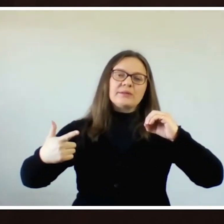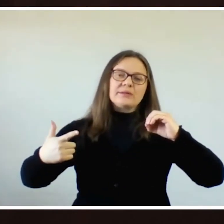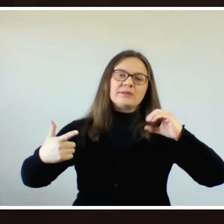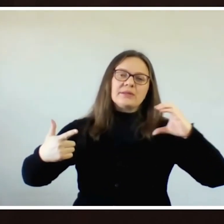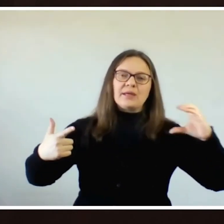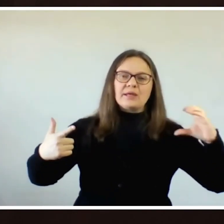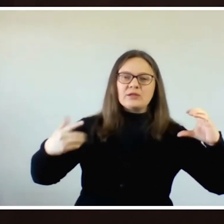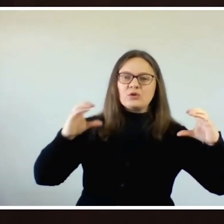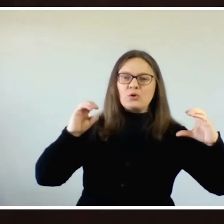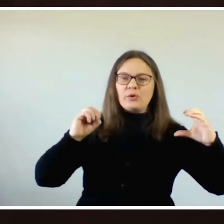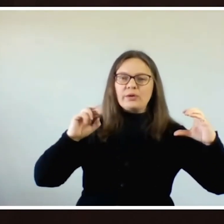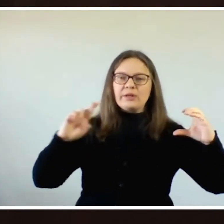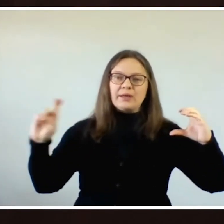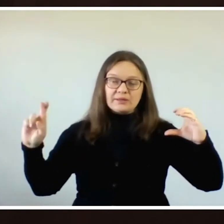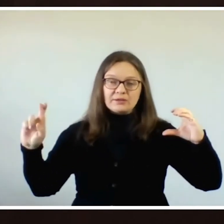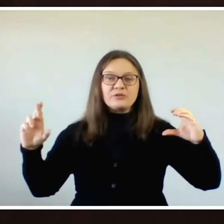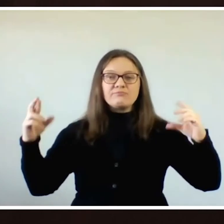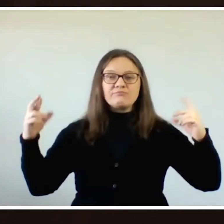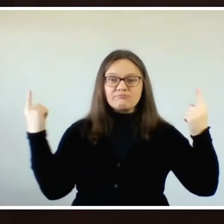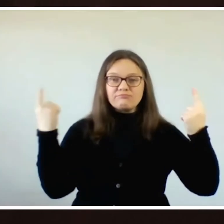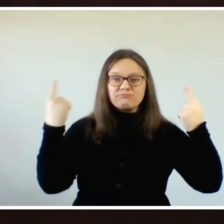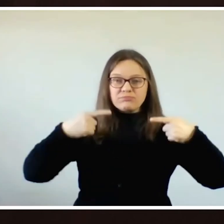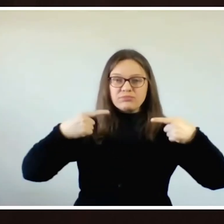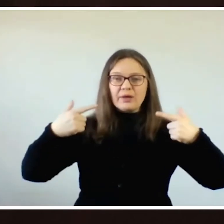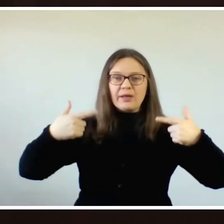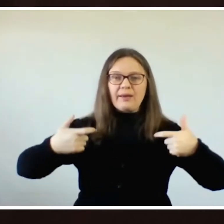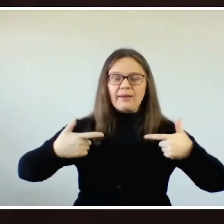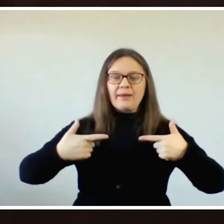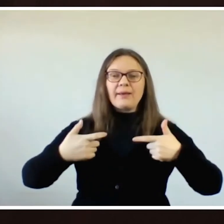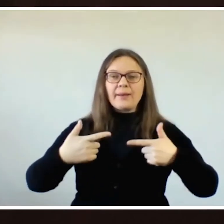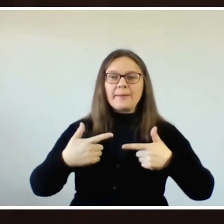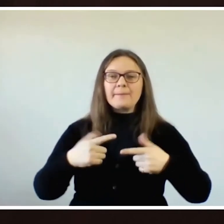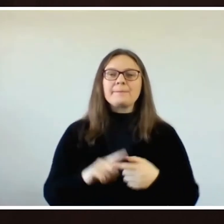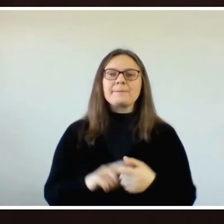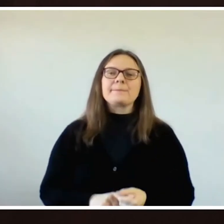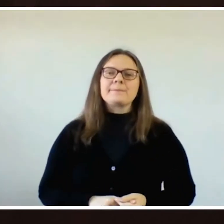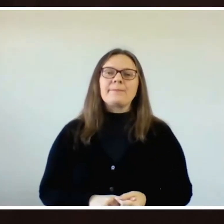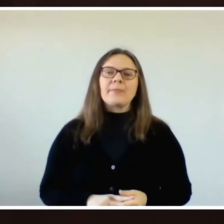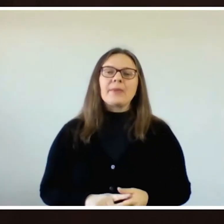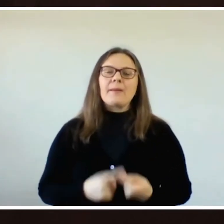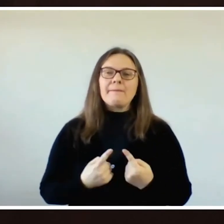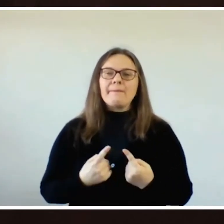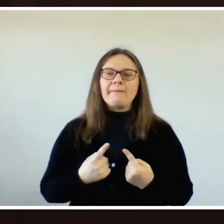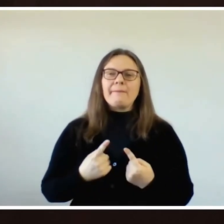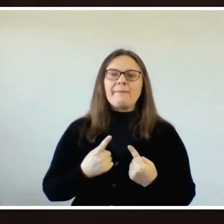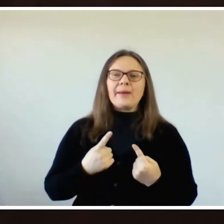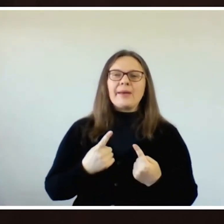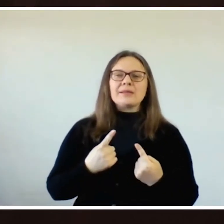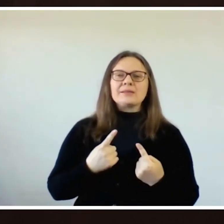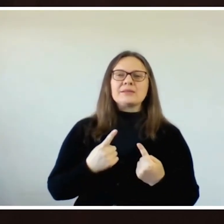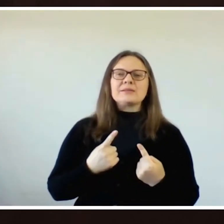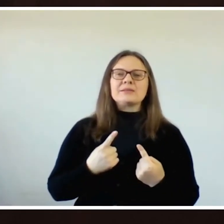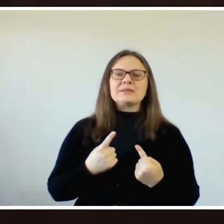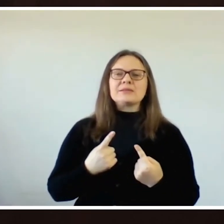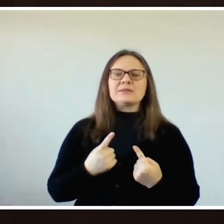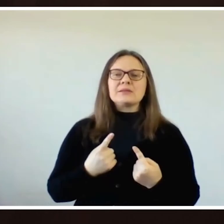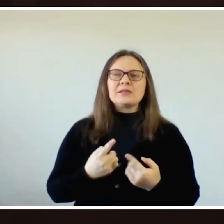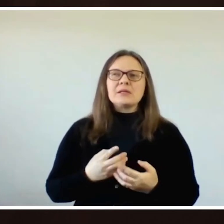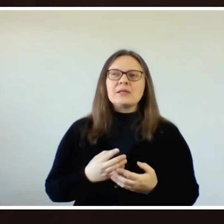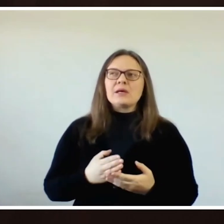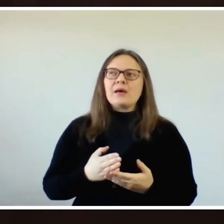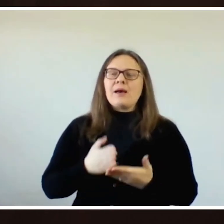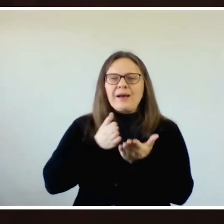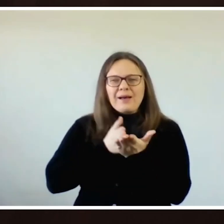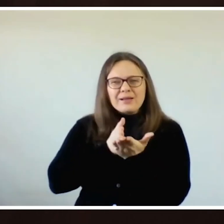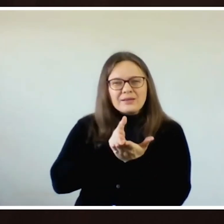da igreja. Mas a linha prateada da graça de Deus estava conectada à história de Atanásio.